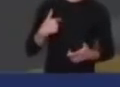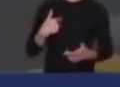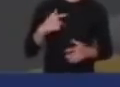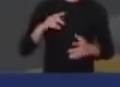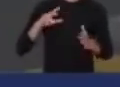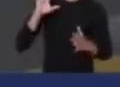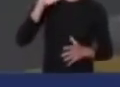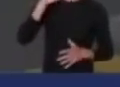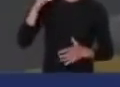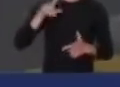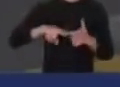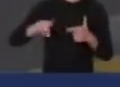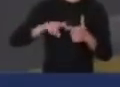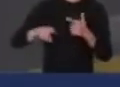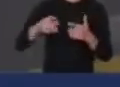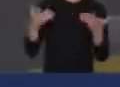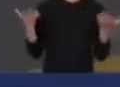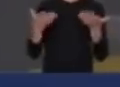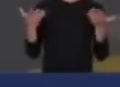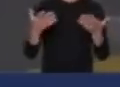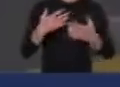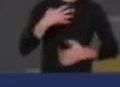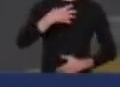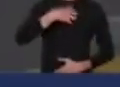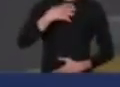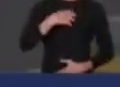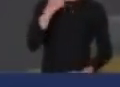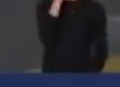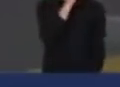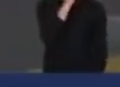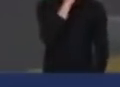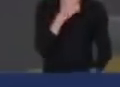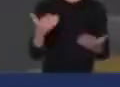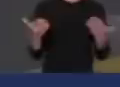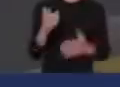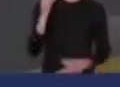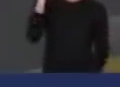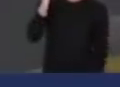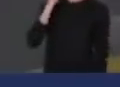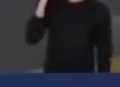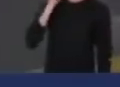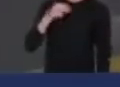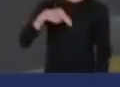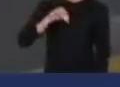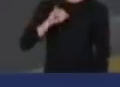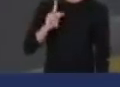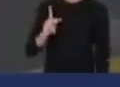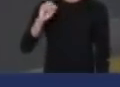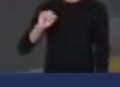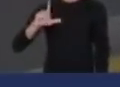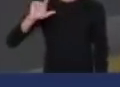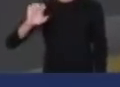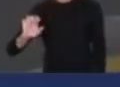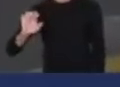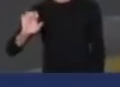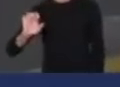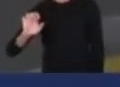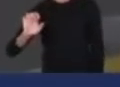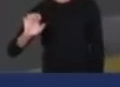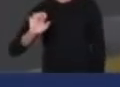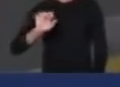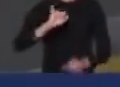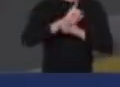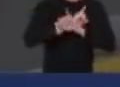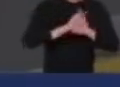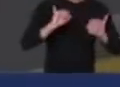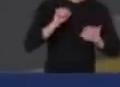Eu não estou desejando, nem vaticinando e nem rogando praga, mas eu fico imaginando se uma